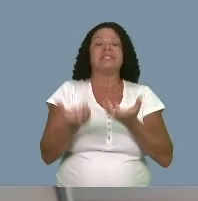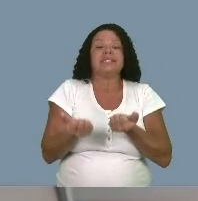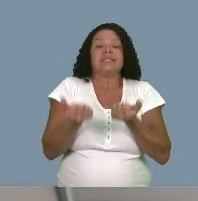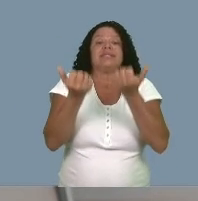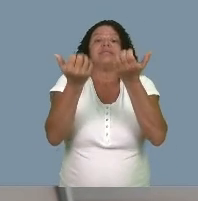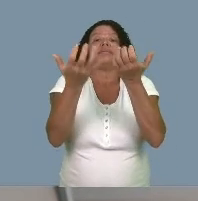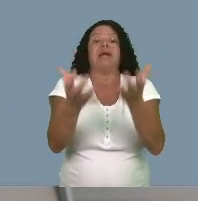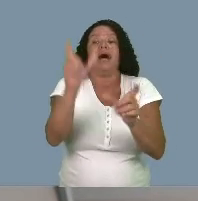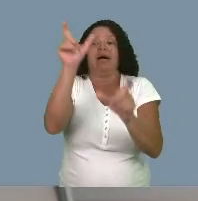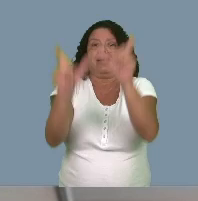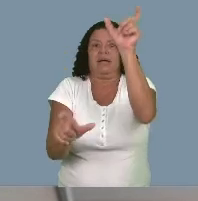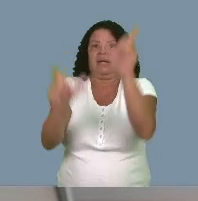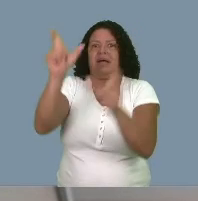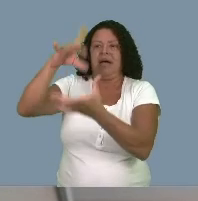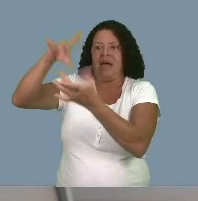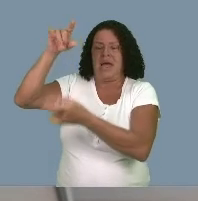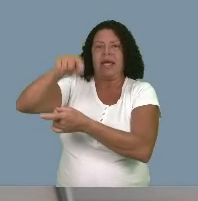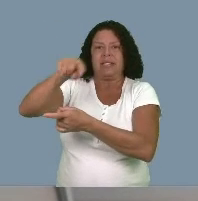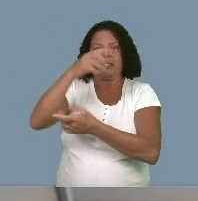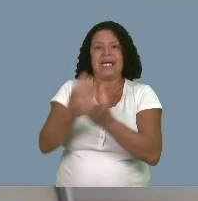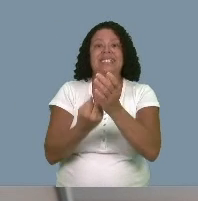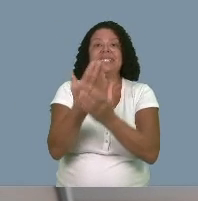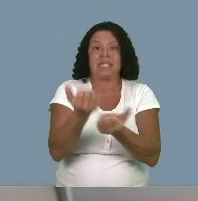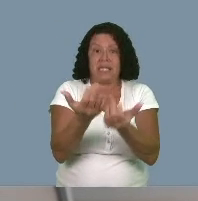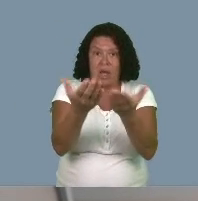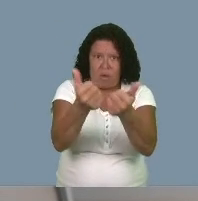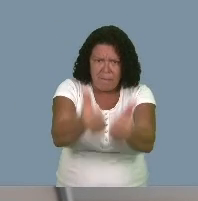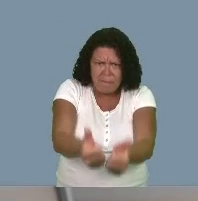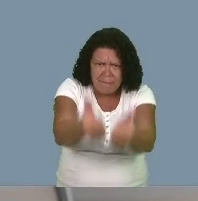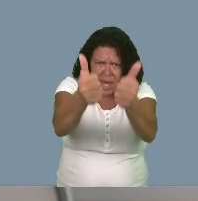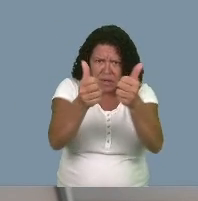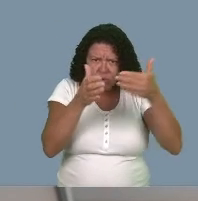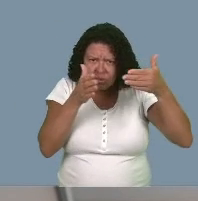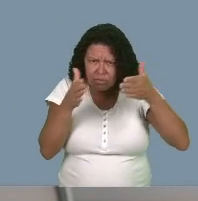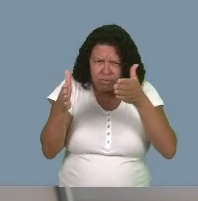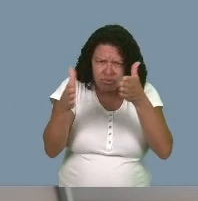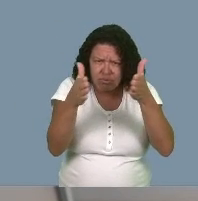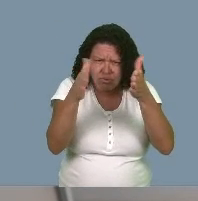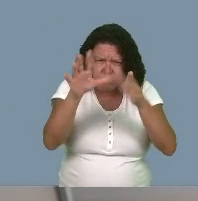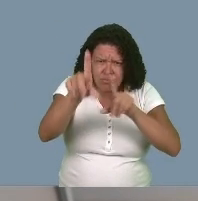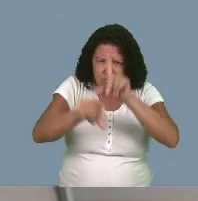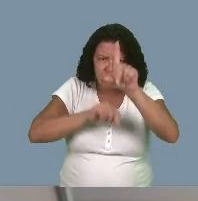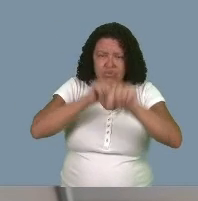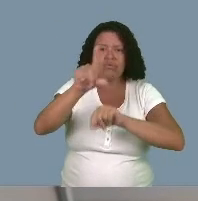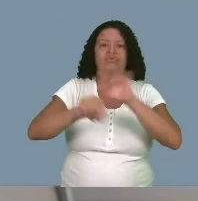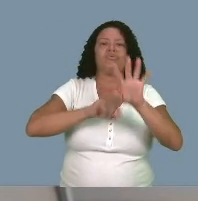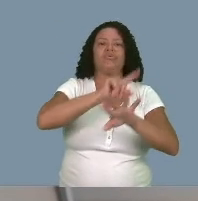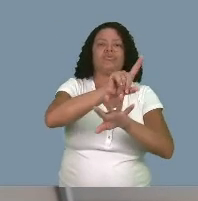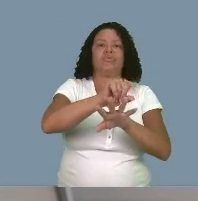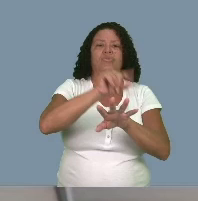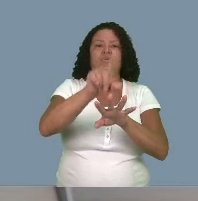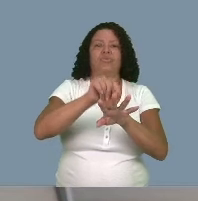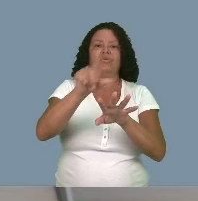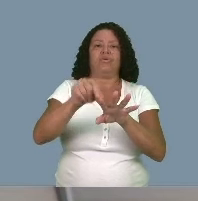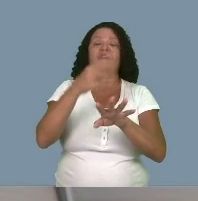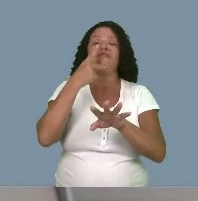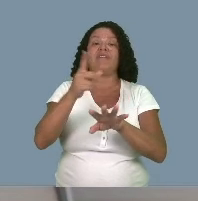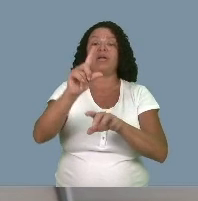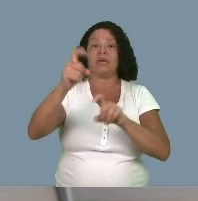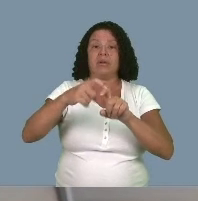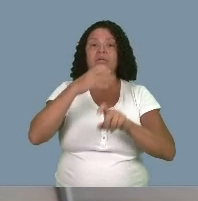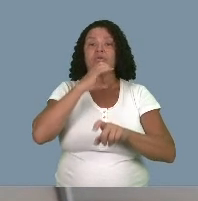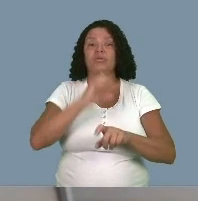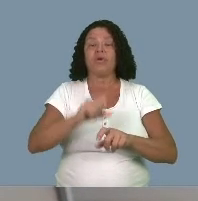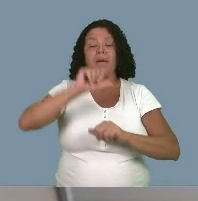os indivíduos, que elegerão o melhor rumo a tomar. Então o Dr. Bezerra reitera aqui a questão